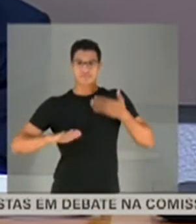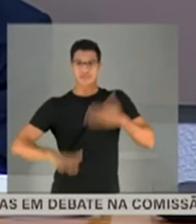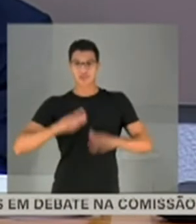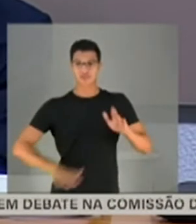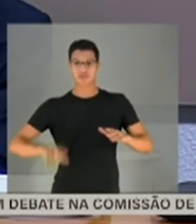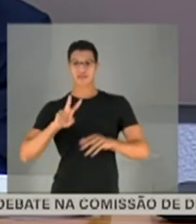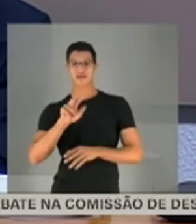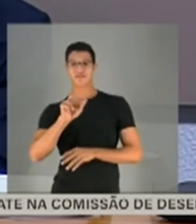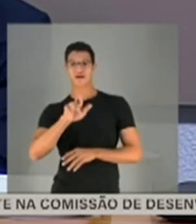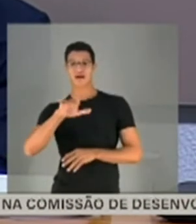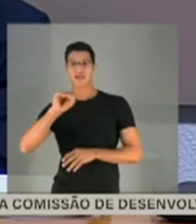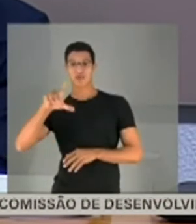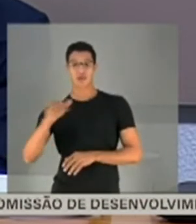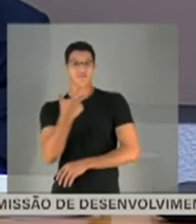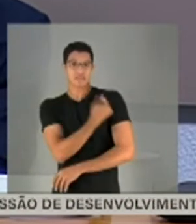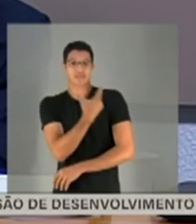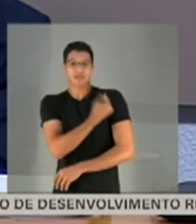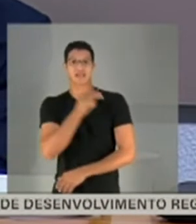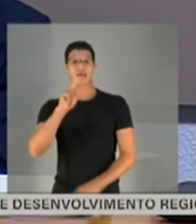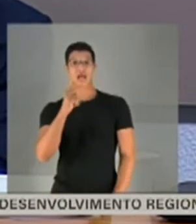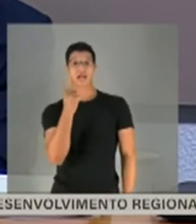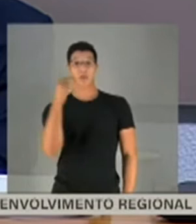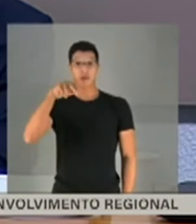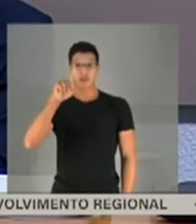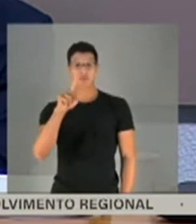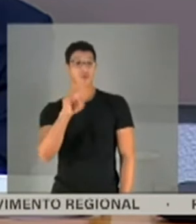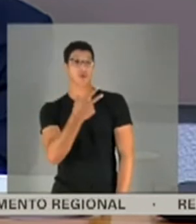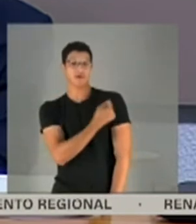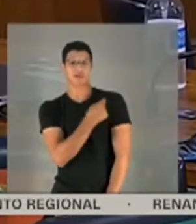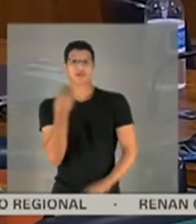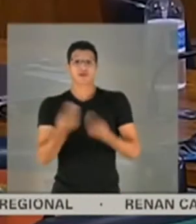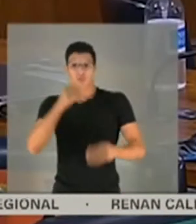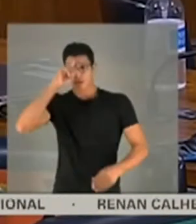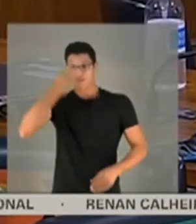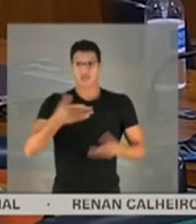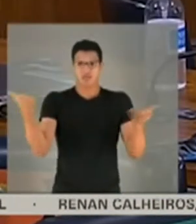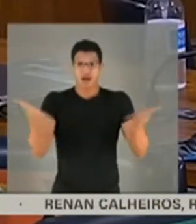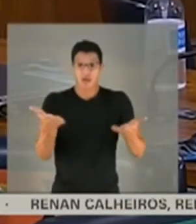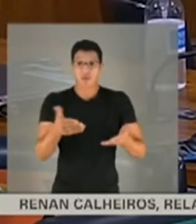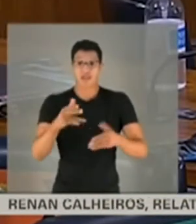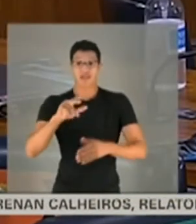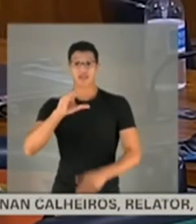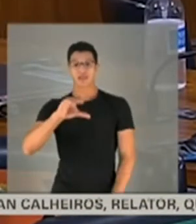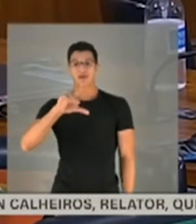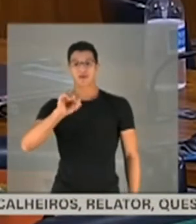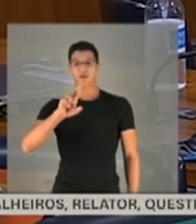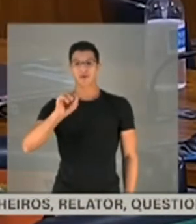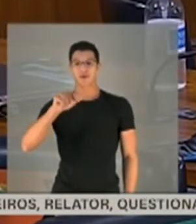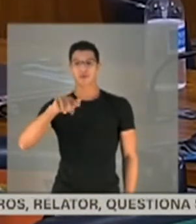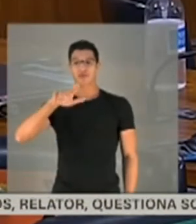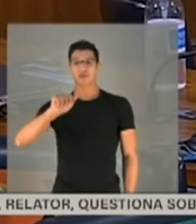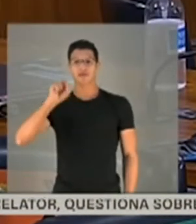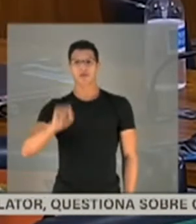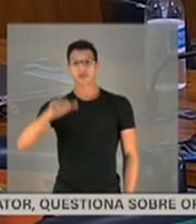Varíola, só a vacina. H1N1, só a vacina. Como é que inventaram agora que hidroxicloroquina